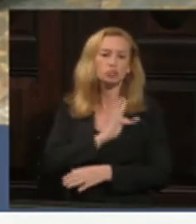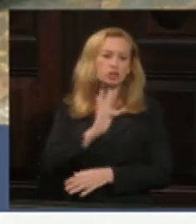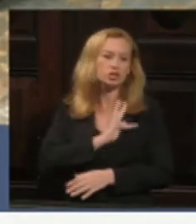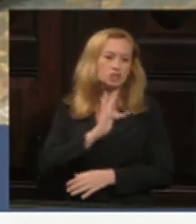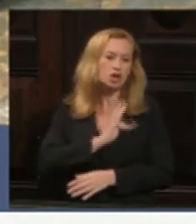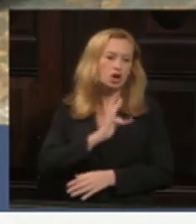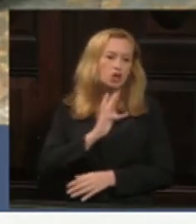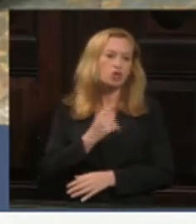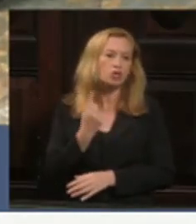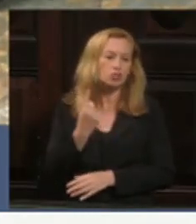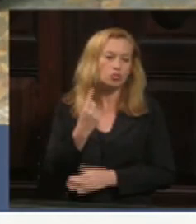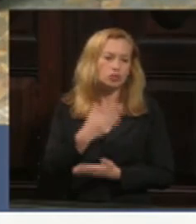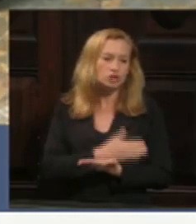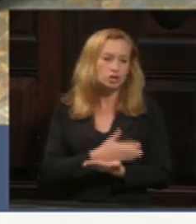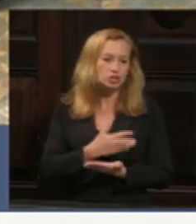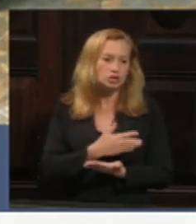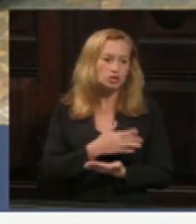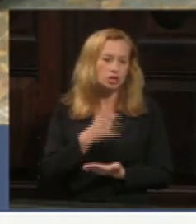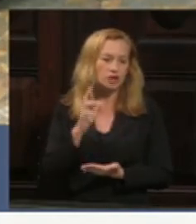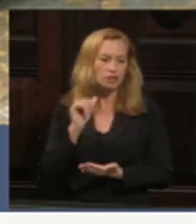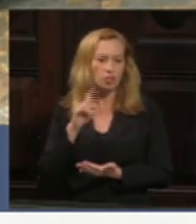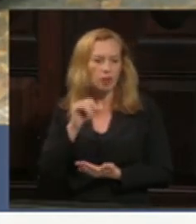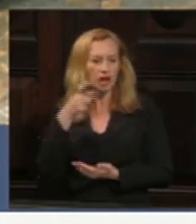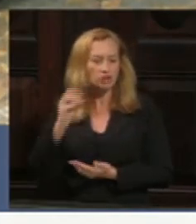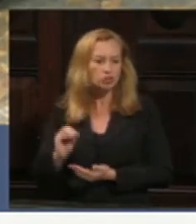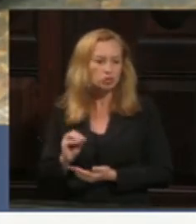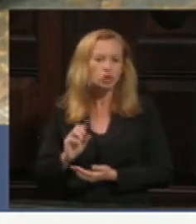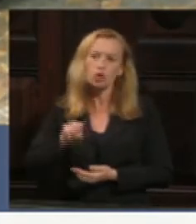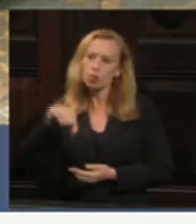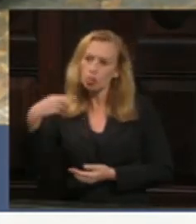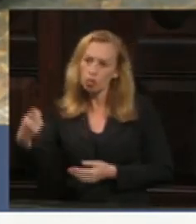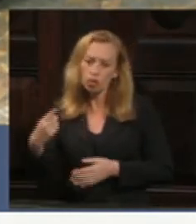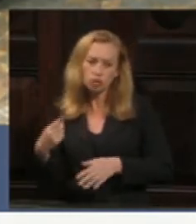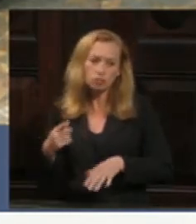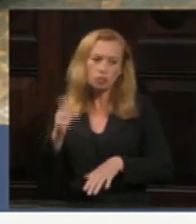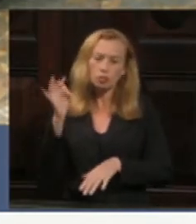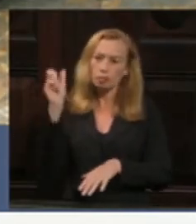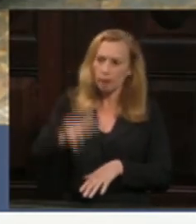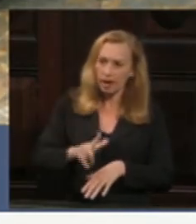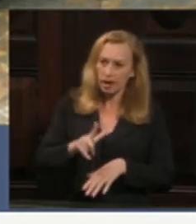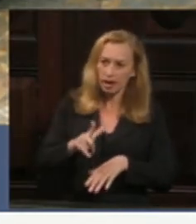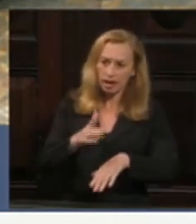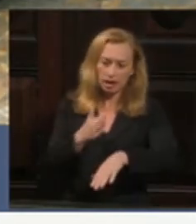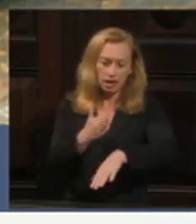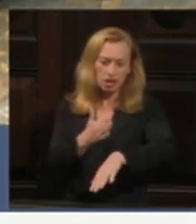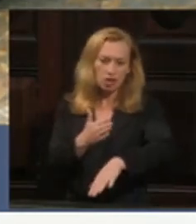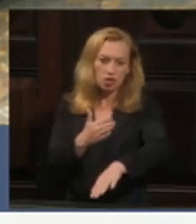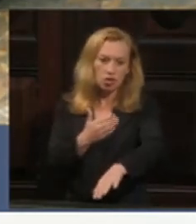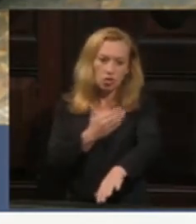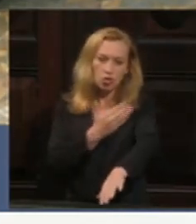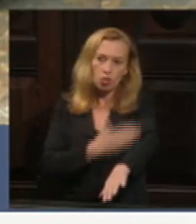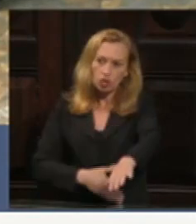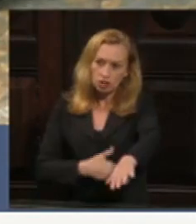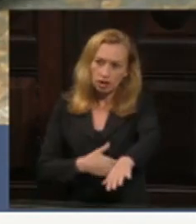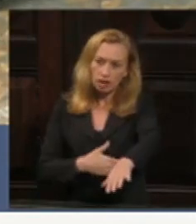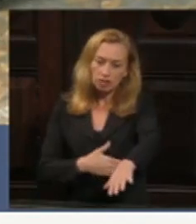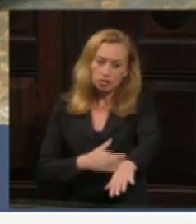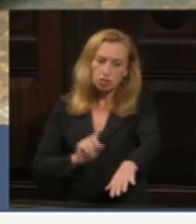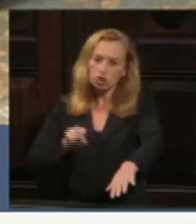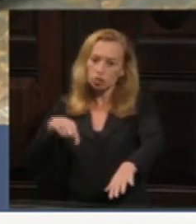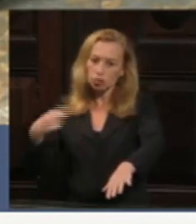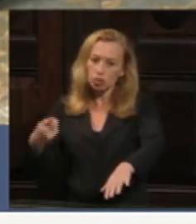reformado, o que teve uma perna amputada devido a uma granada, e o outro que foi expulso da